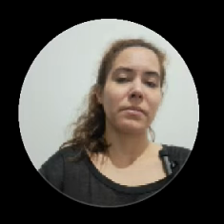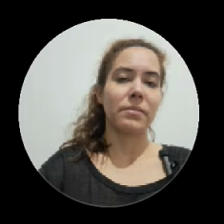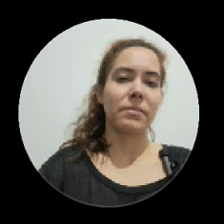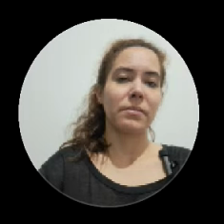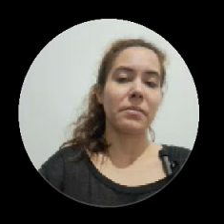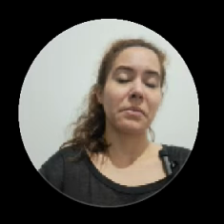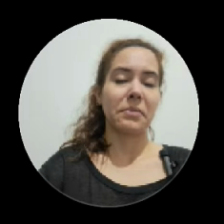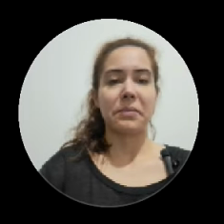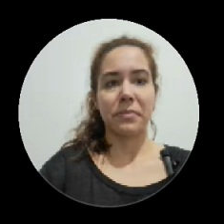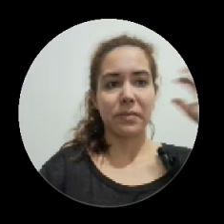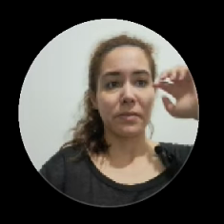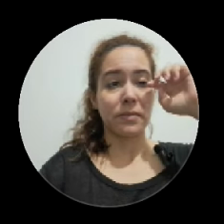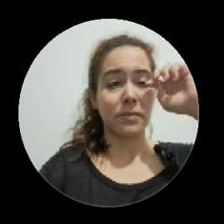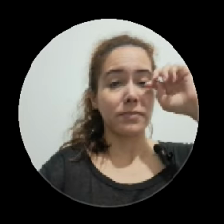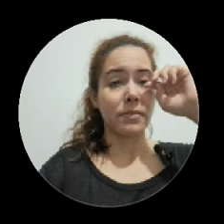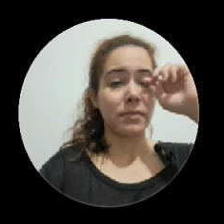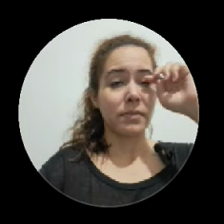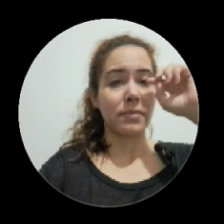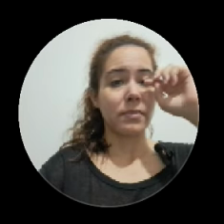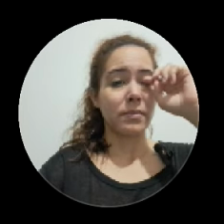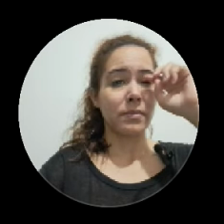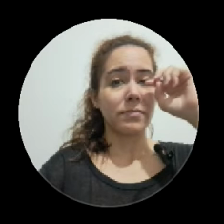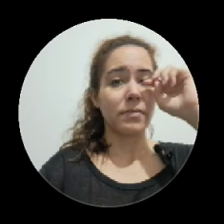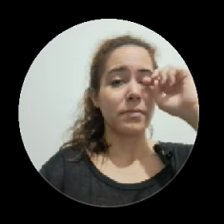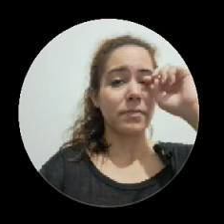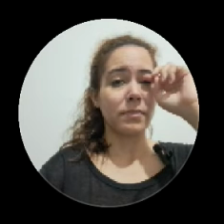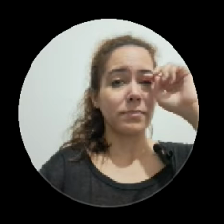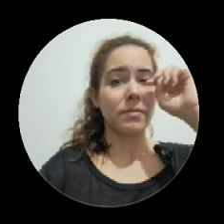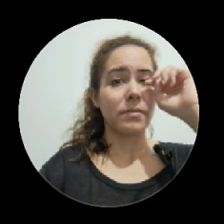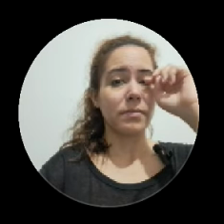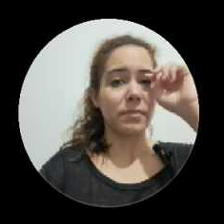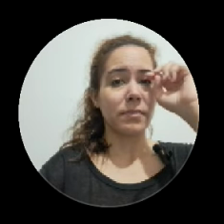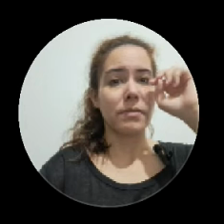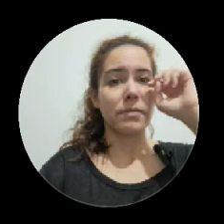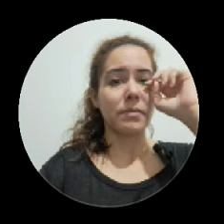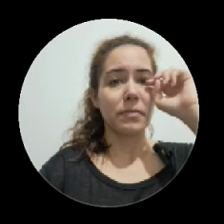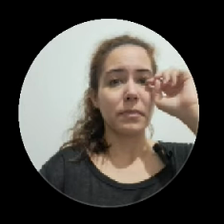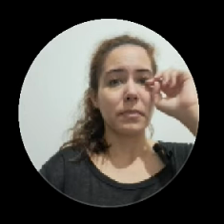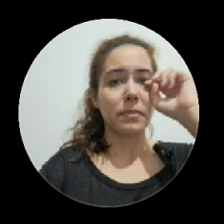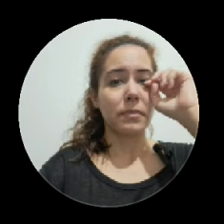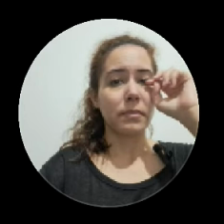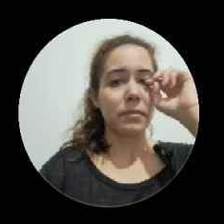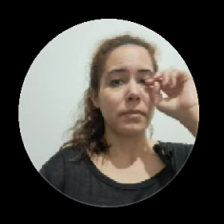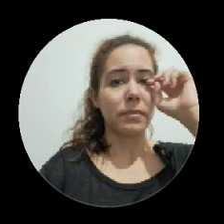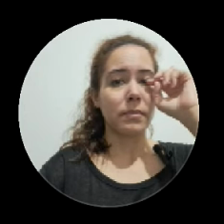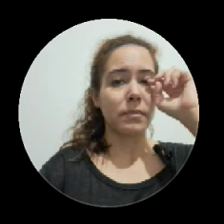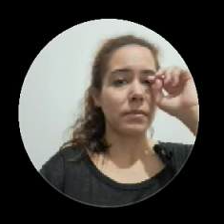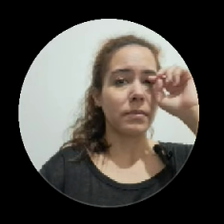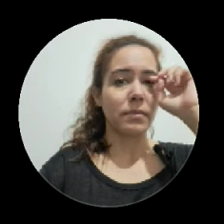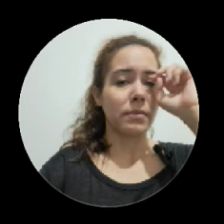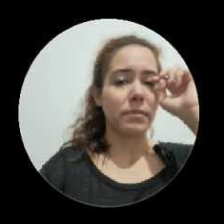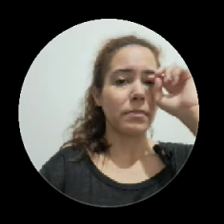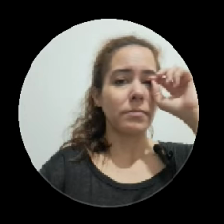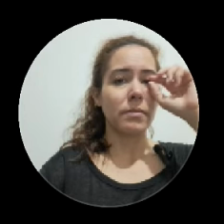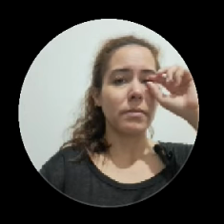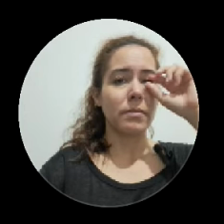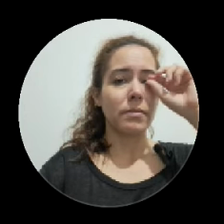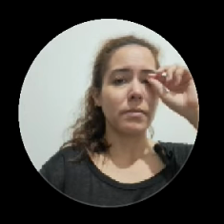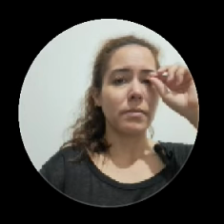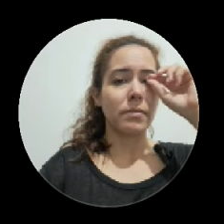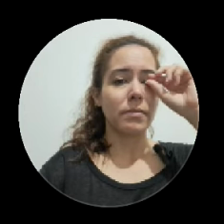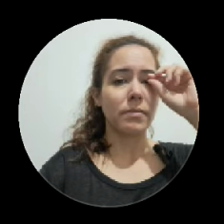R$35? Não. Do que eles te entregam, porque... Eu quero que vocês apostem agora no chat. Vem link ou não? Comenta assim. Não ou sim. Quem